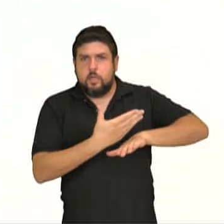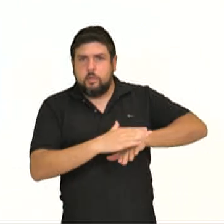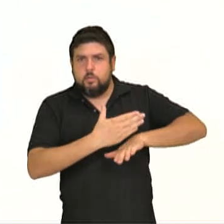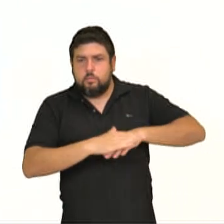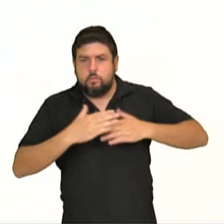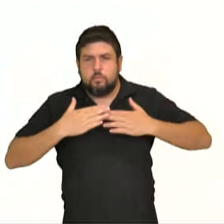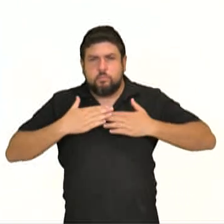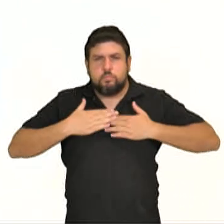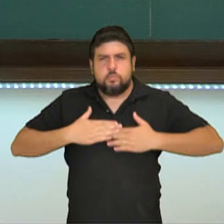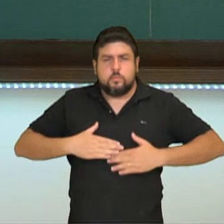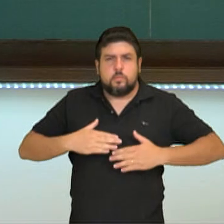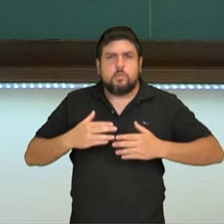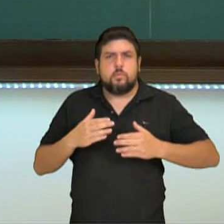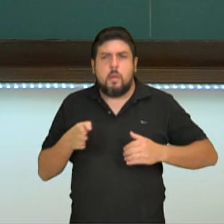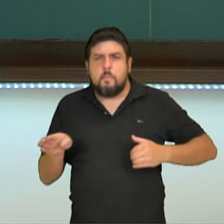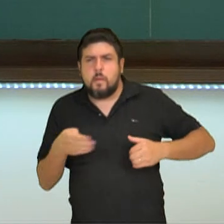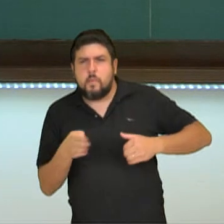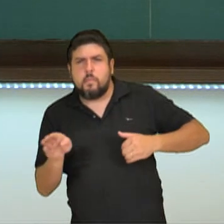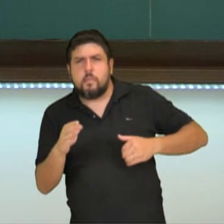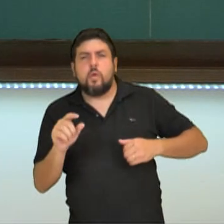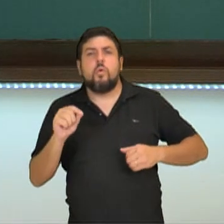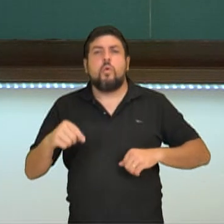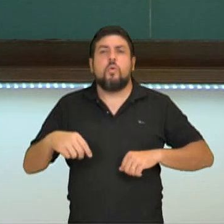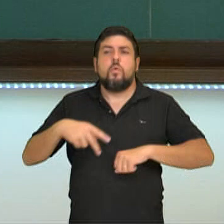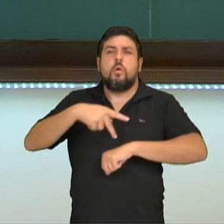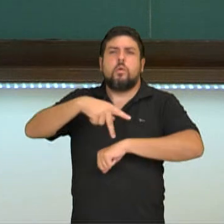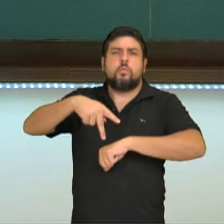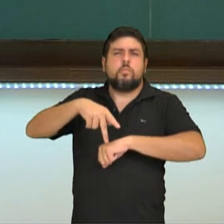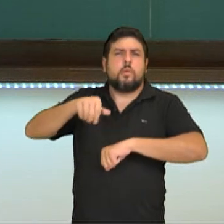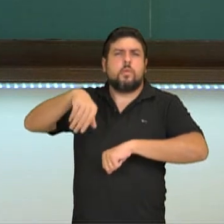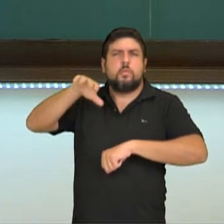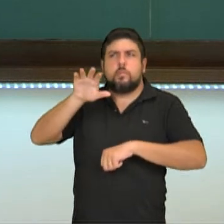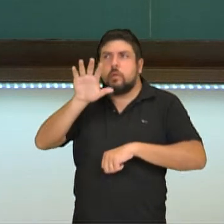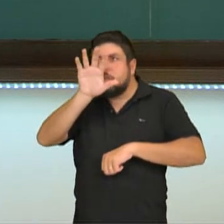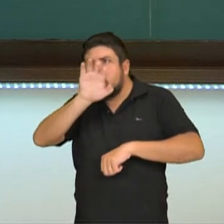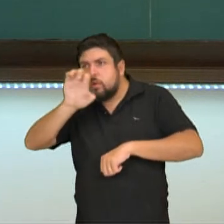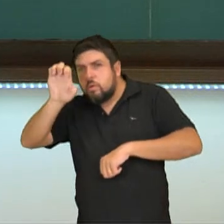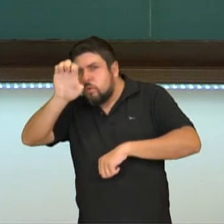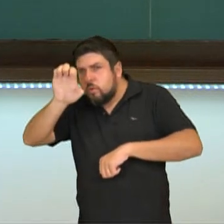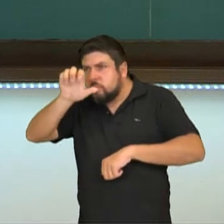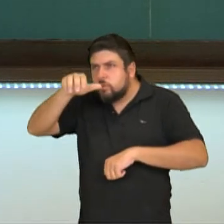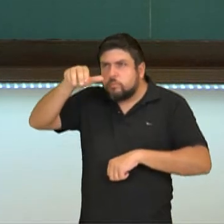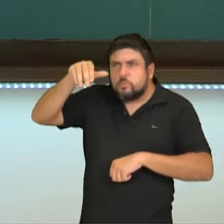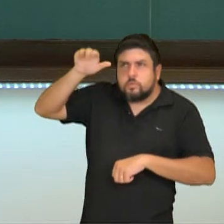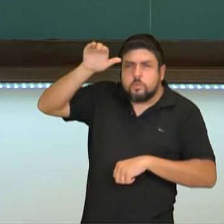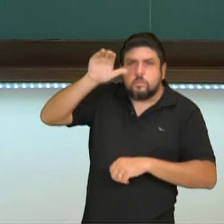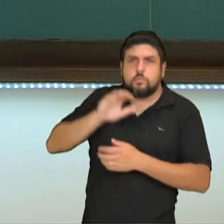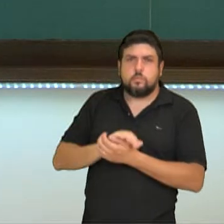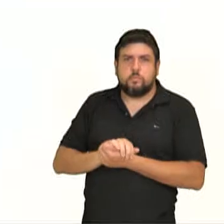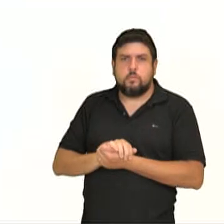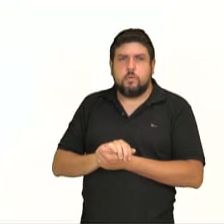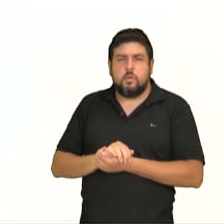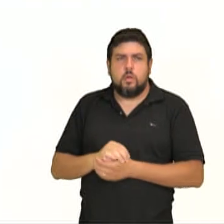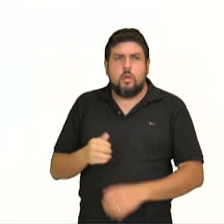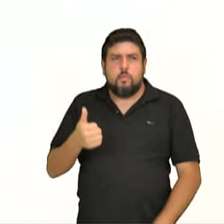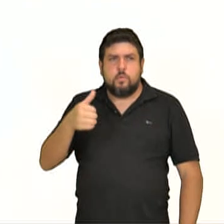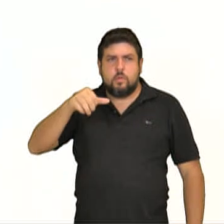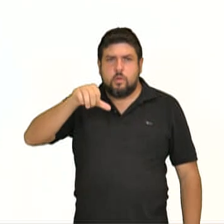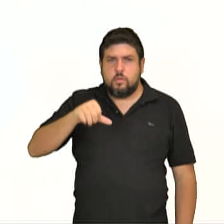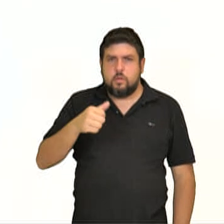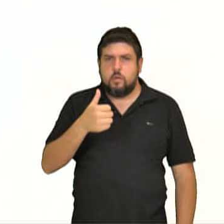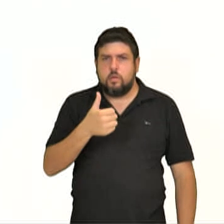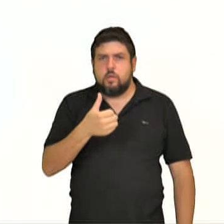nos países nórdicos. Então, os países nórdicos são os que mais participam. Em 1961, foi fundada a Federação Internacional